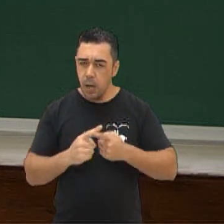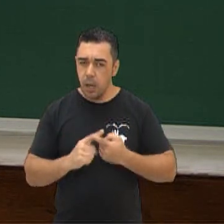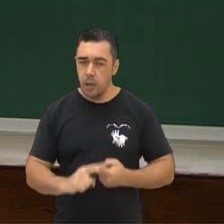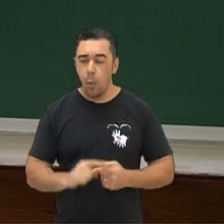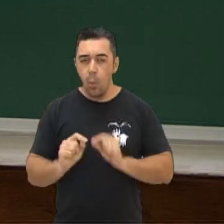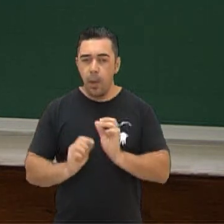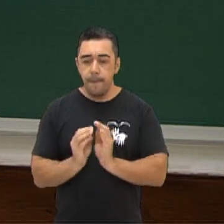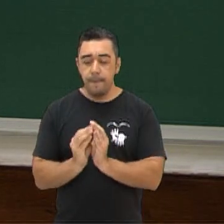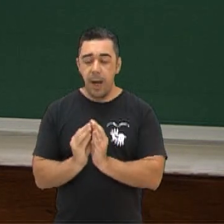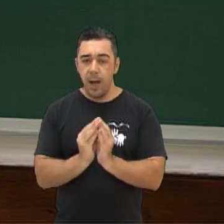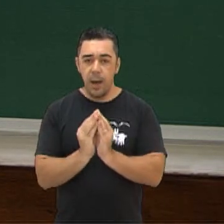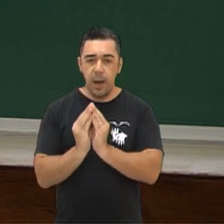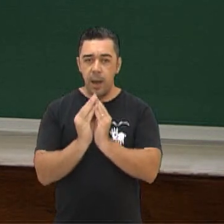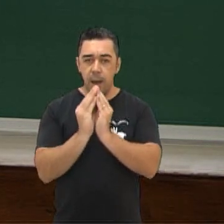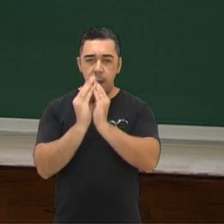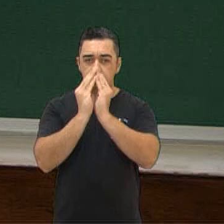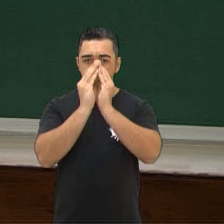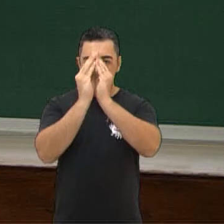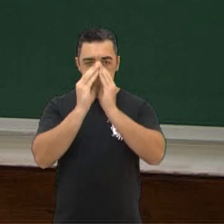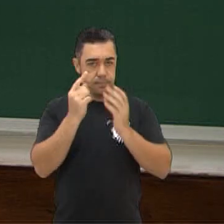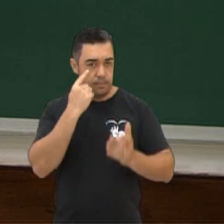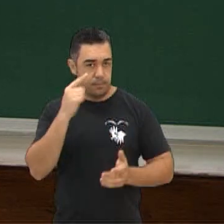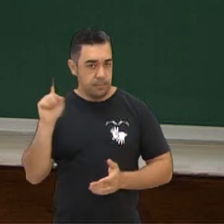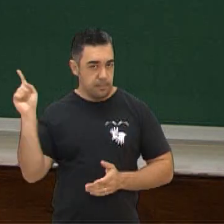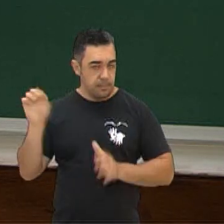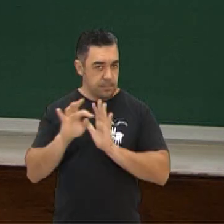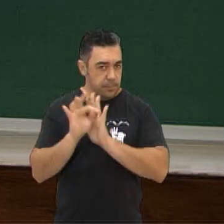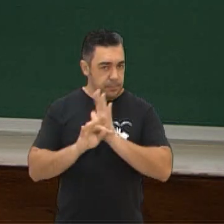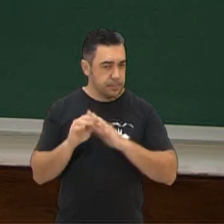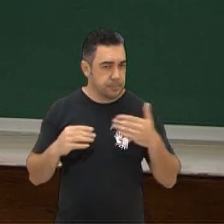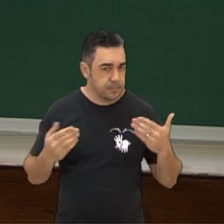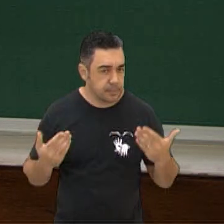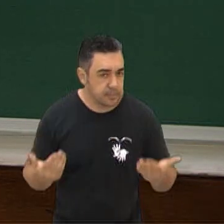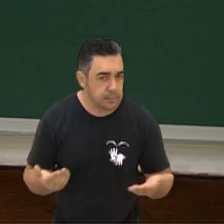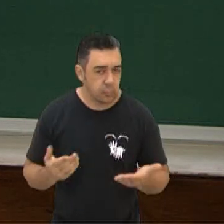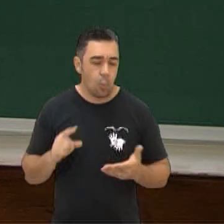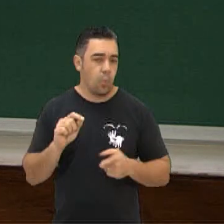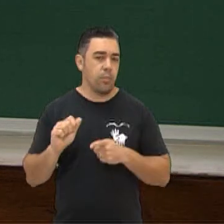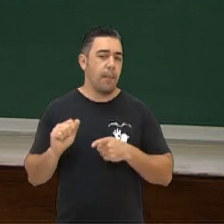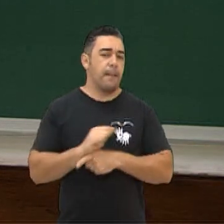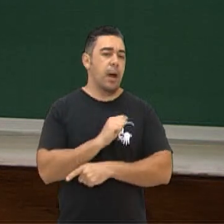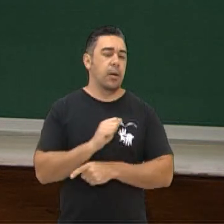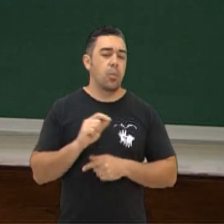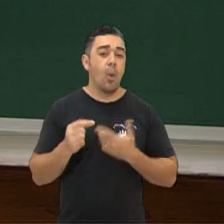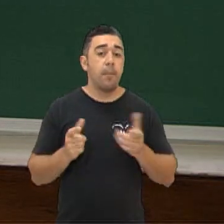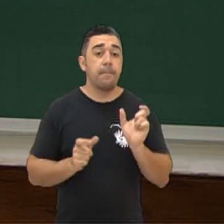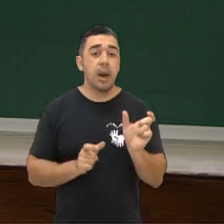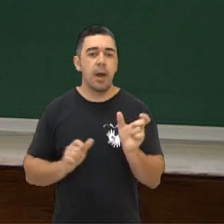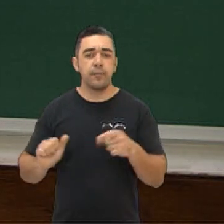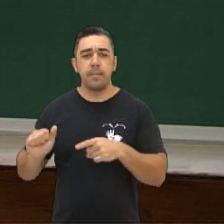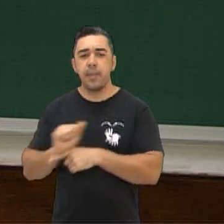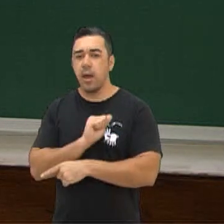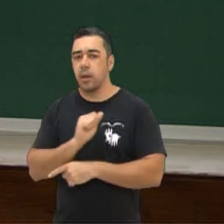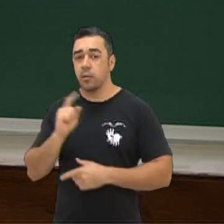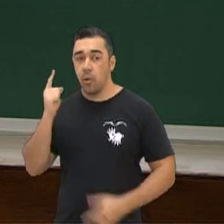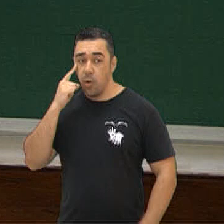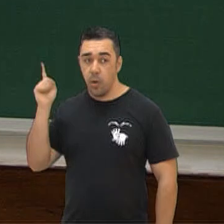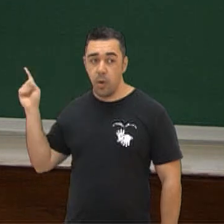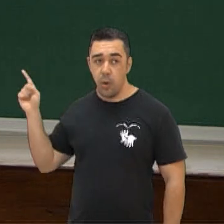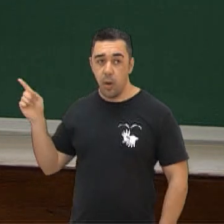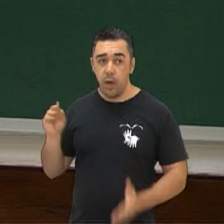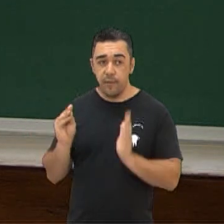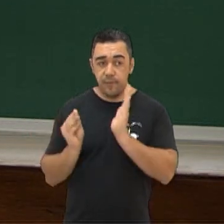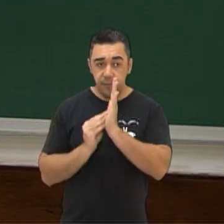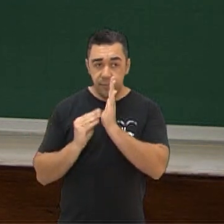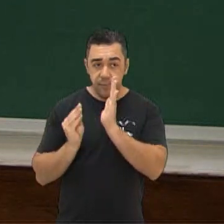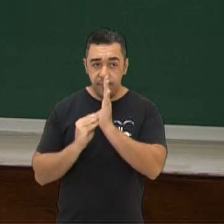operando, se realizando num texto, né? Qual que é esse apagamento? Que palavra foi apagada? Observem que falta aqui,